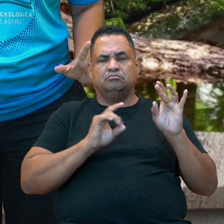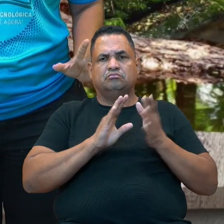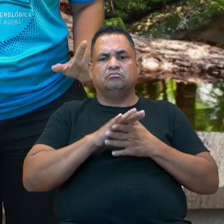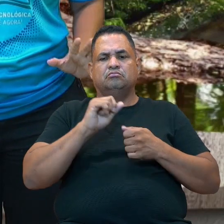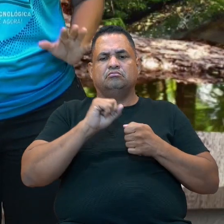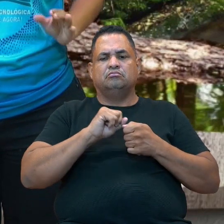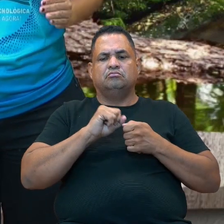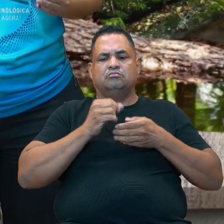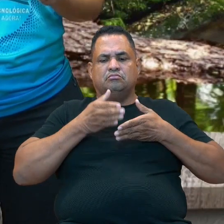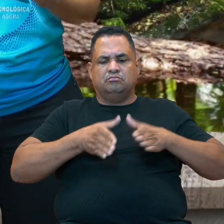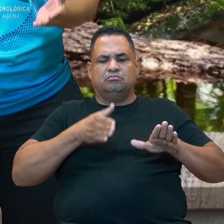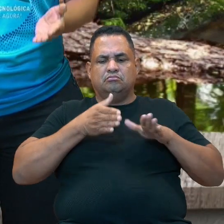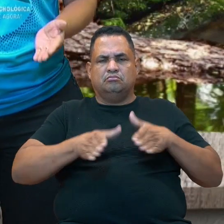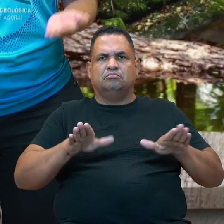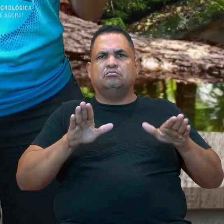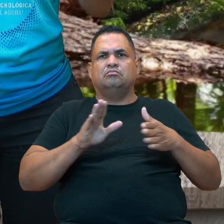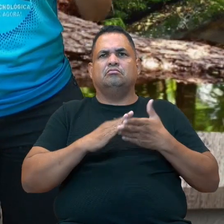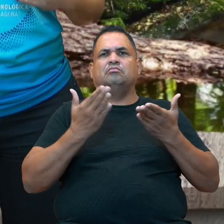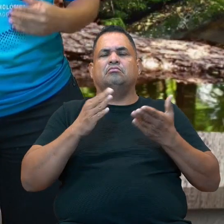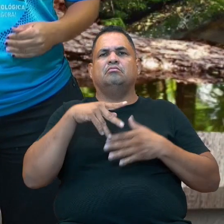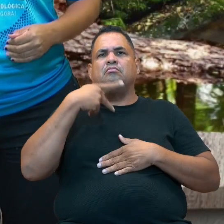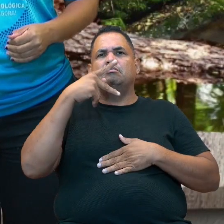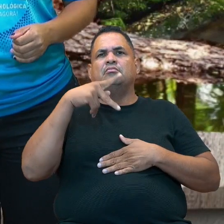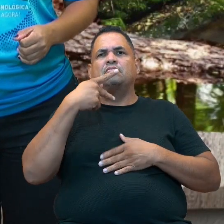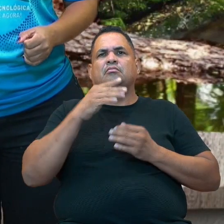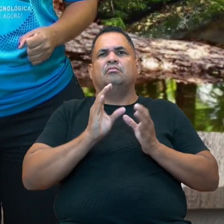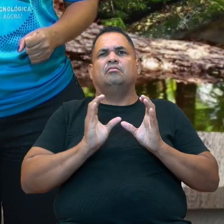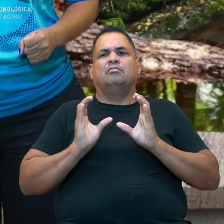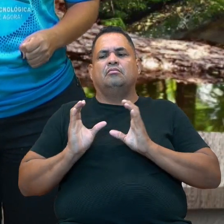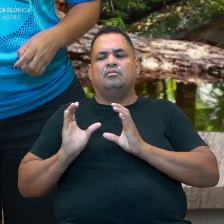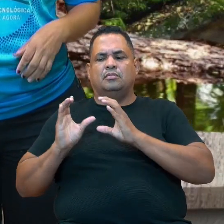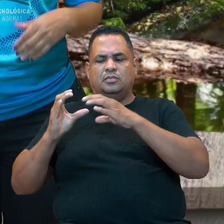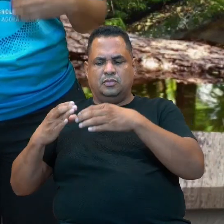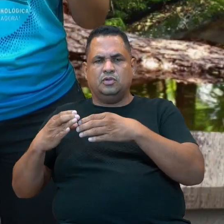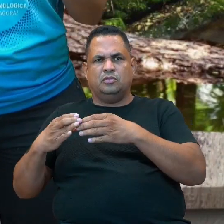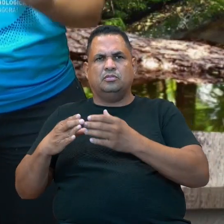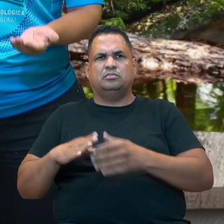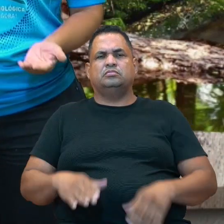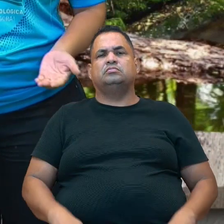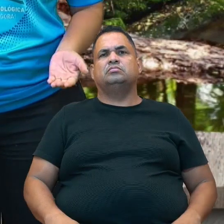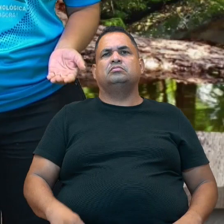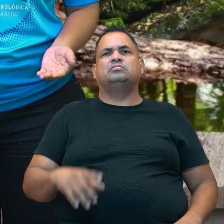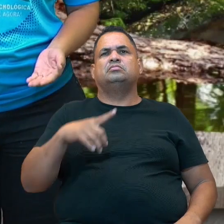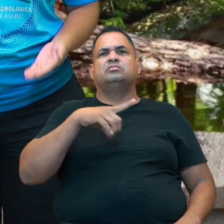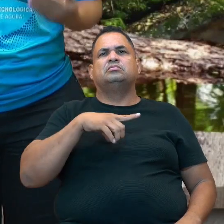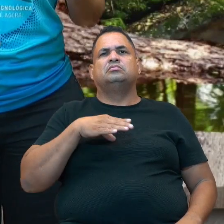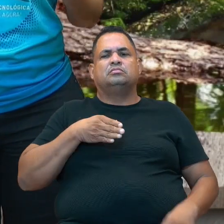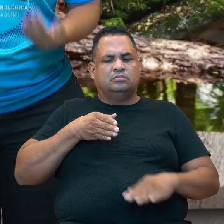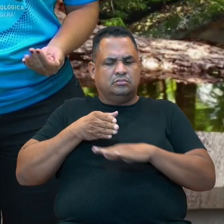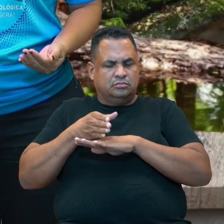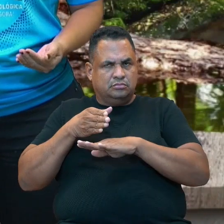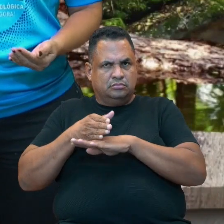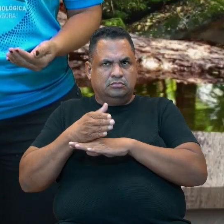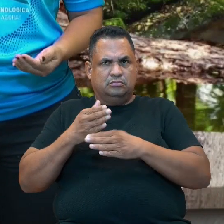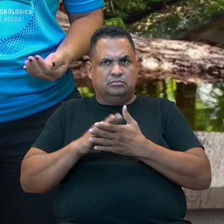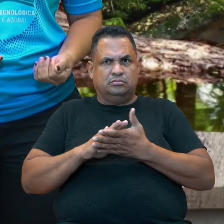processo reprodutivo. Mas agora a gente vai falar de um outro processo reprodutivo, onde a gente tem essa participação e o envolvimento de